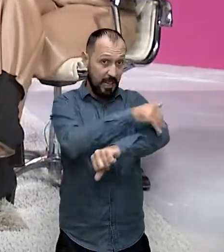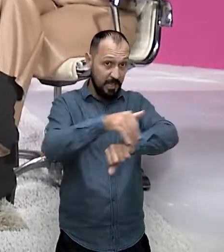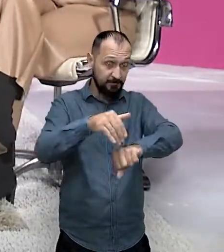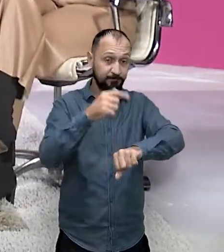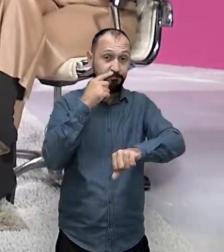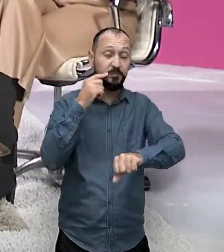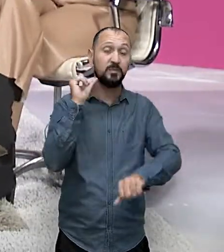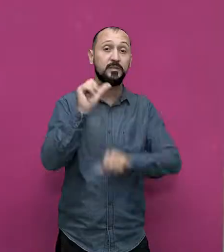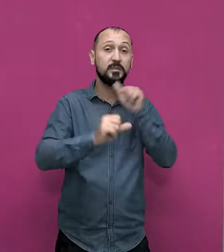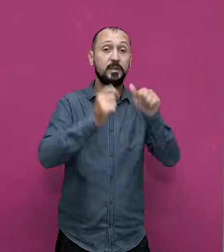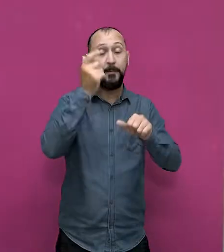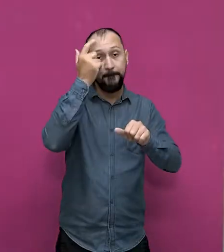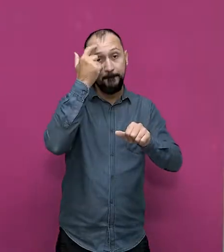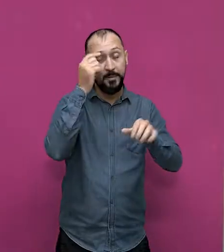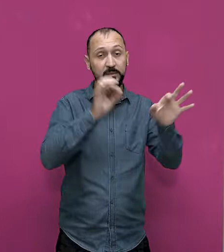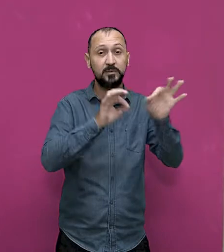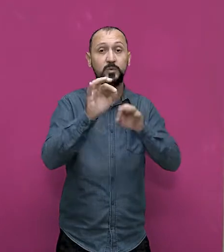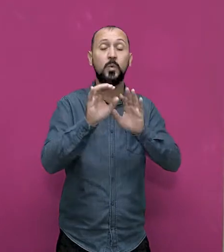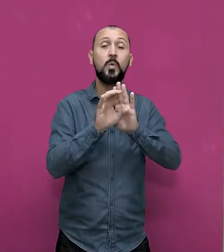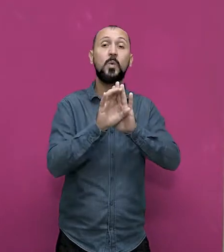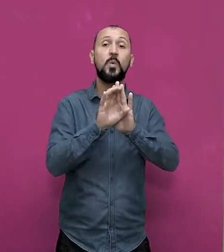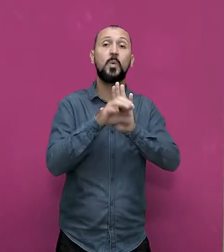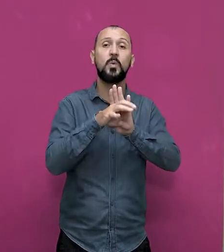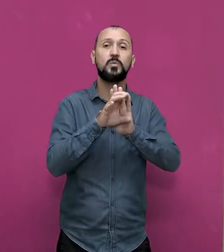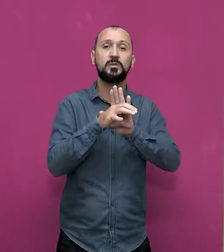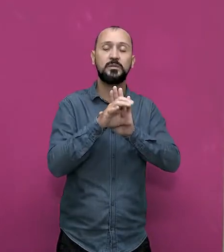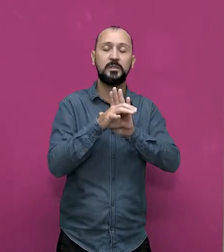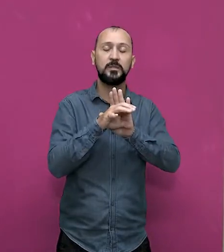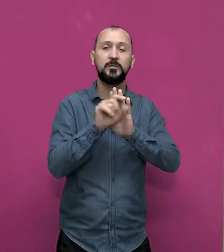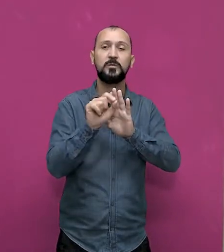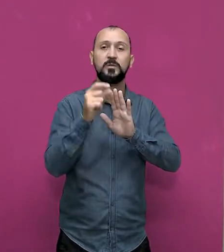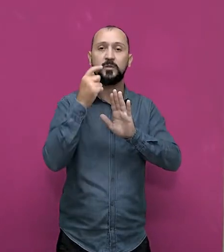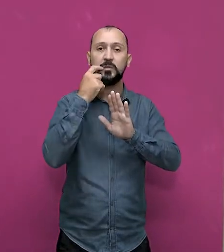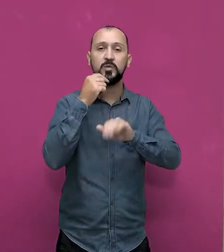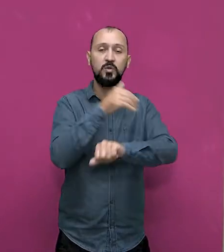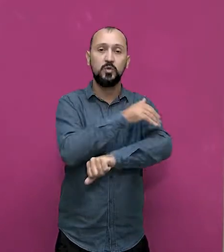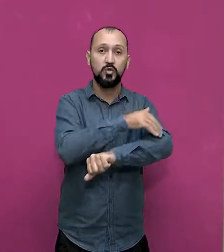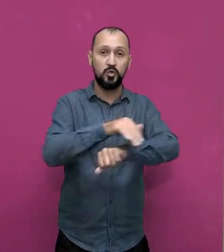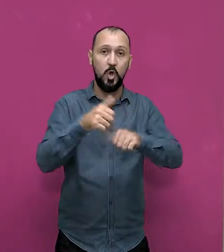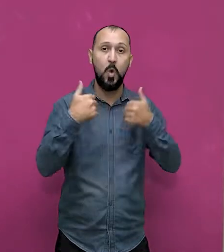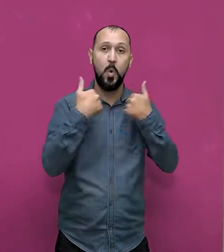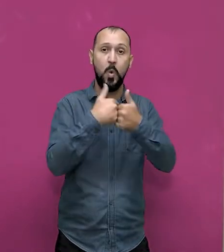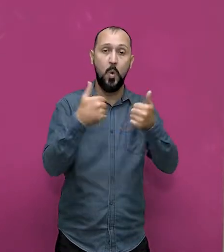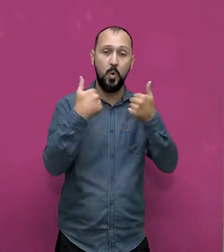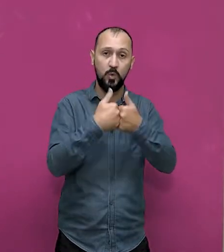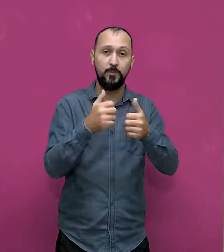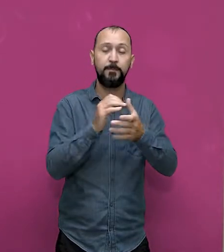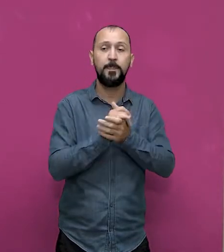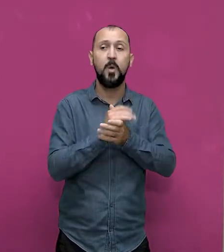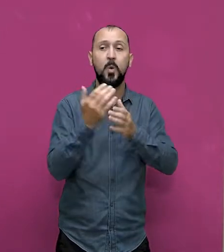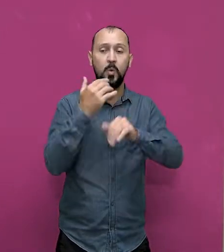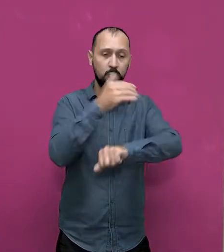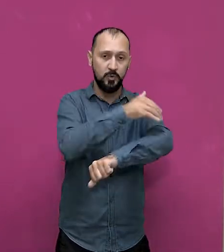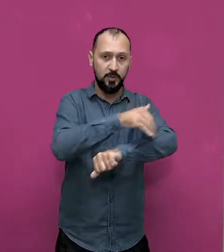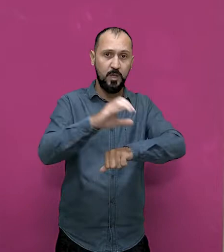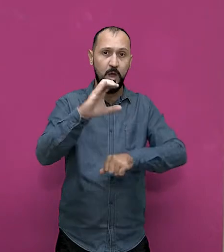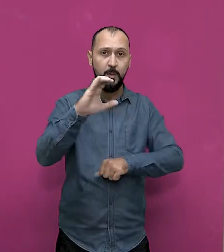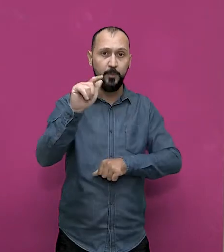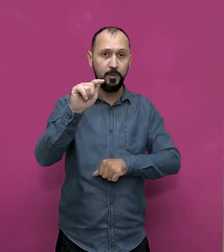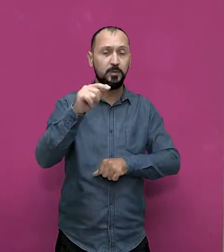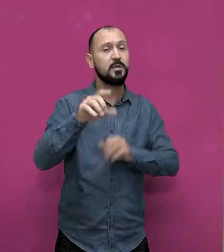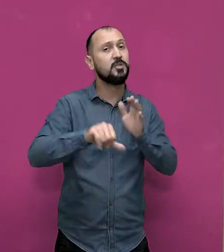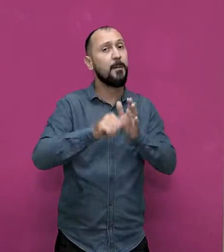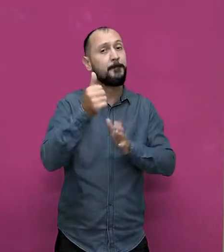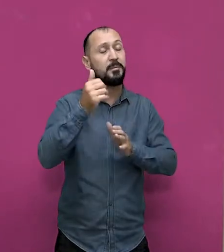Rui Barbosa, ela está sendo toda planejada num conceito de corredor de transporte. Hoje a Rui Barbosa em